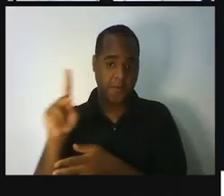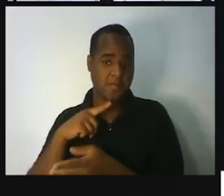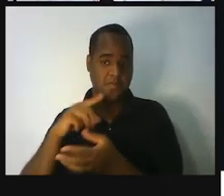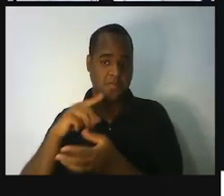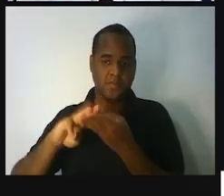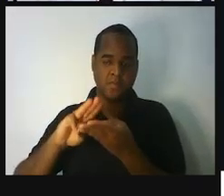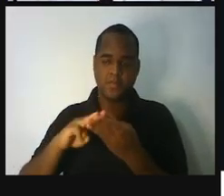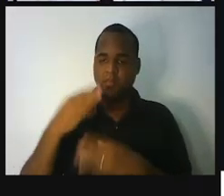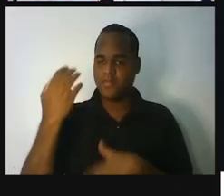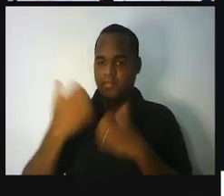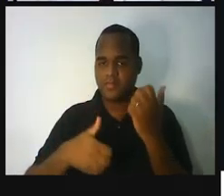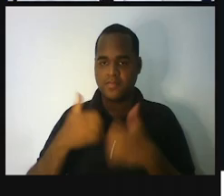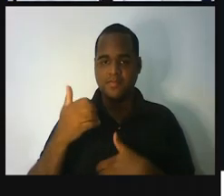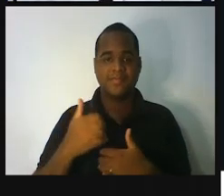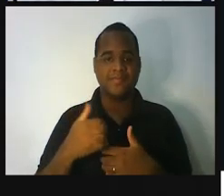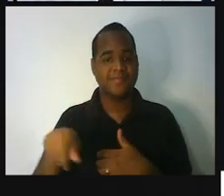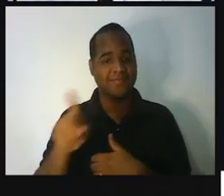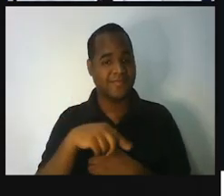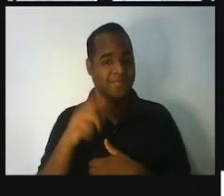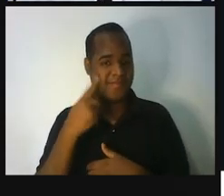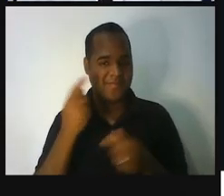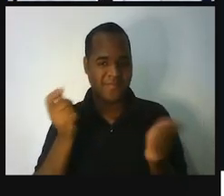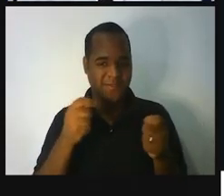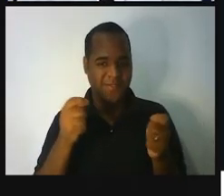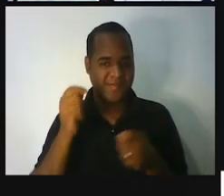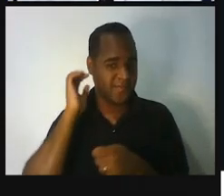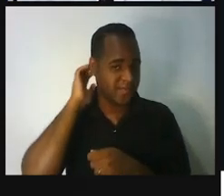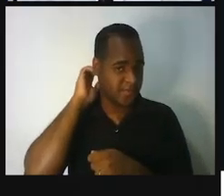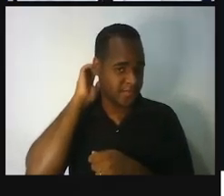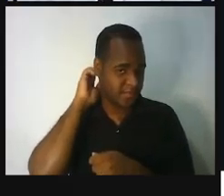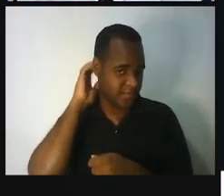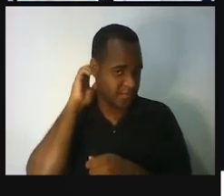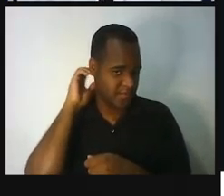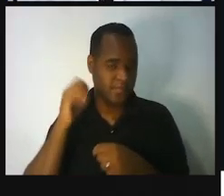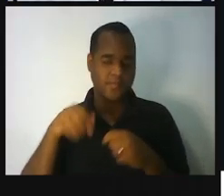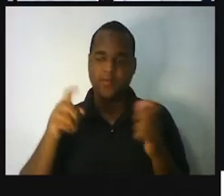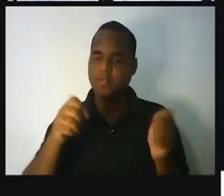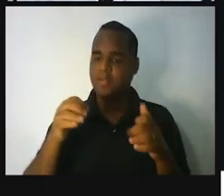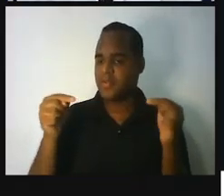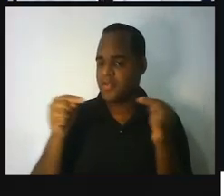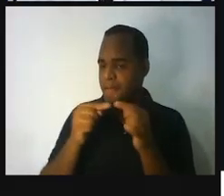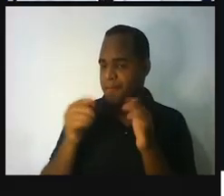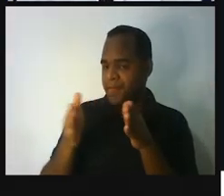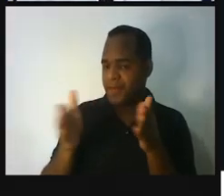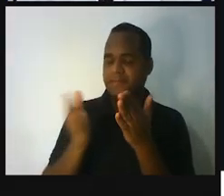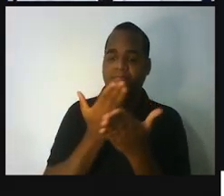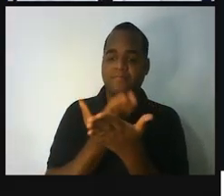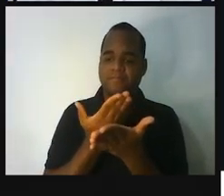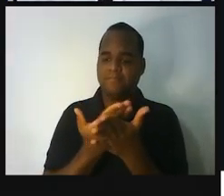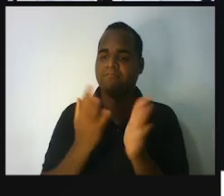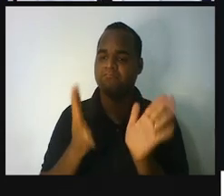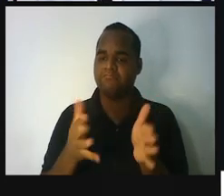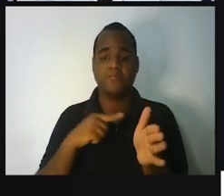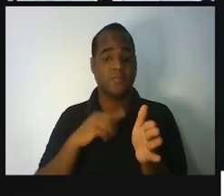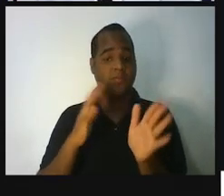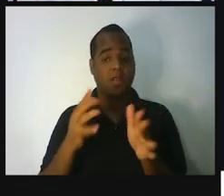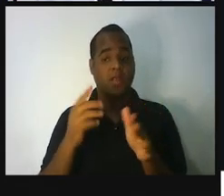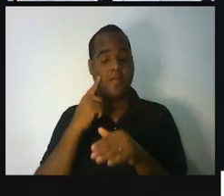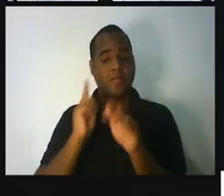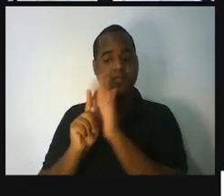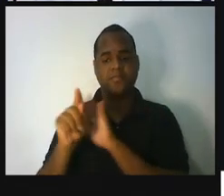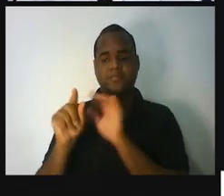matemática. Se você já passou pela fase estudantil, ou se você ainda está nessa fase, essa com certeza passou pela sua